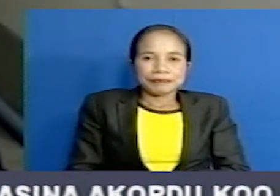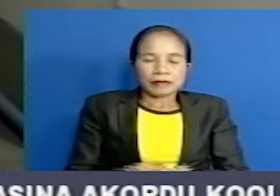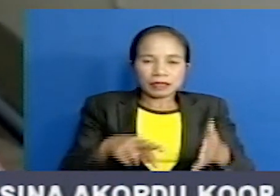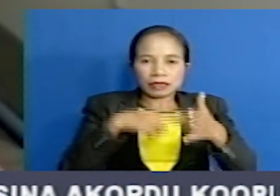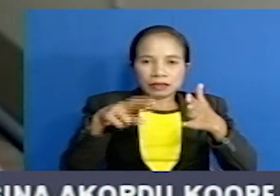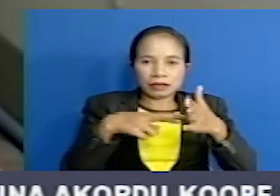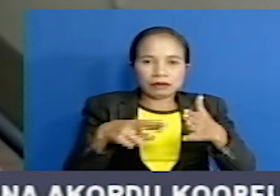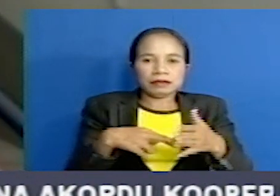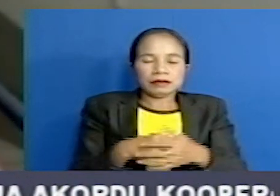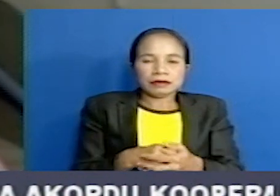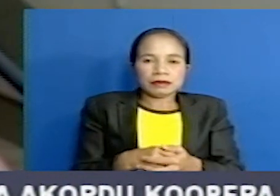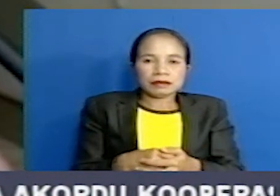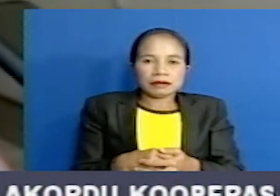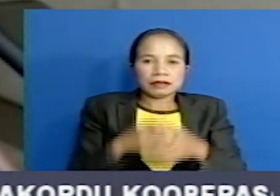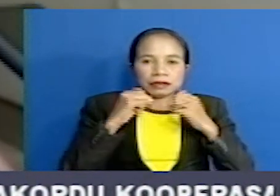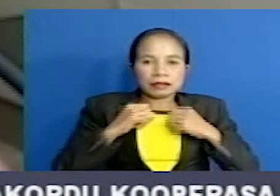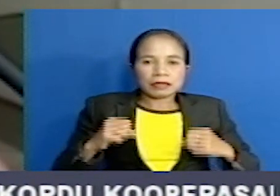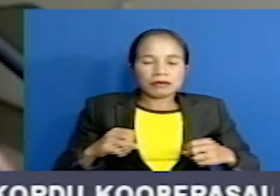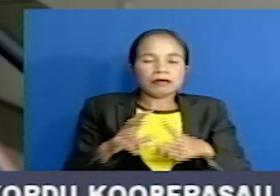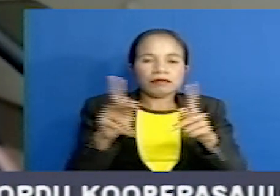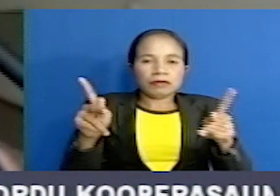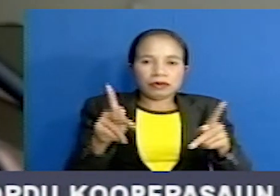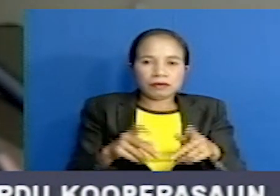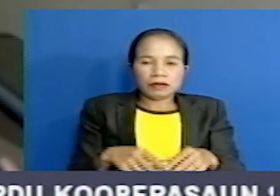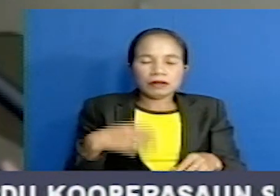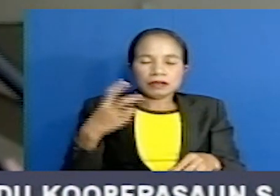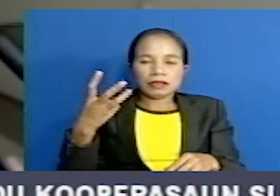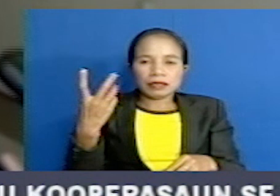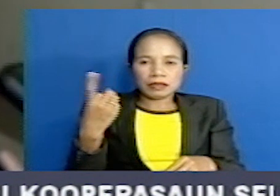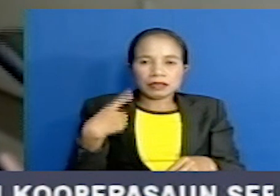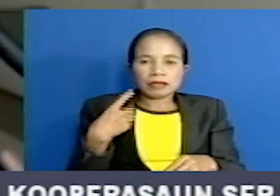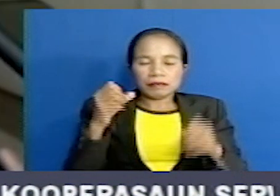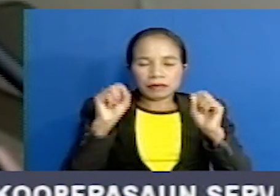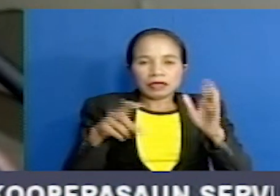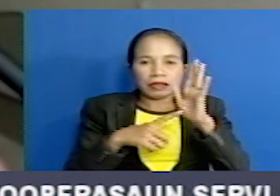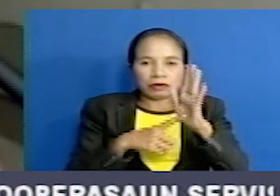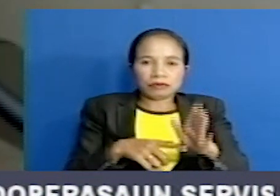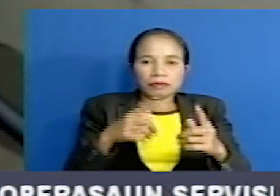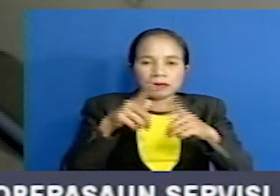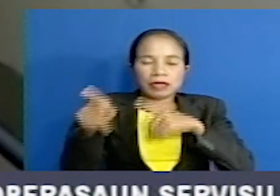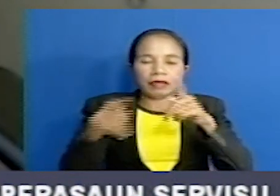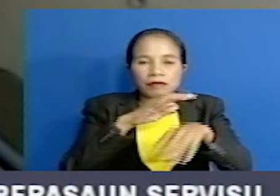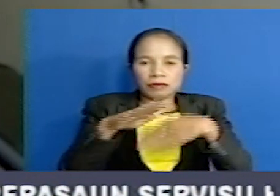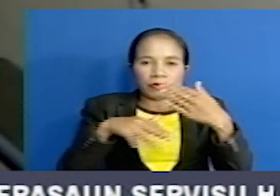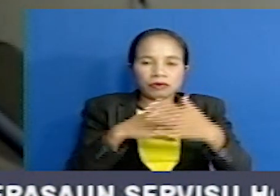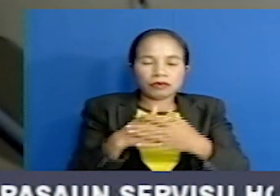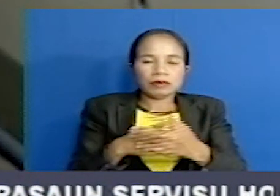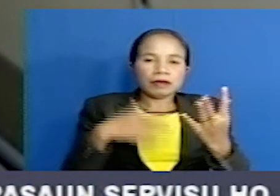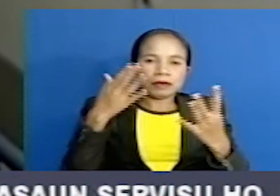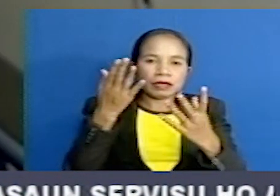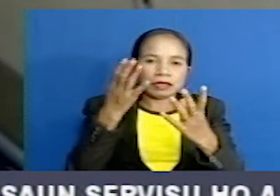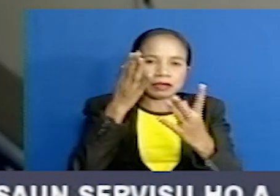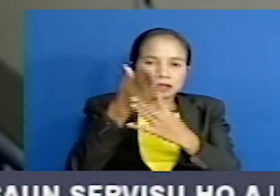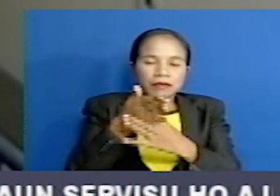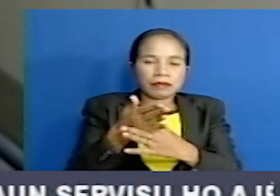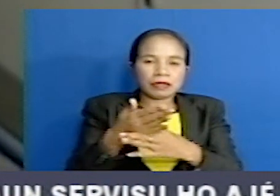requisitos protocolo de saúde pública, né? E não é exatamente aplica. E aplica para cidadão todo na mesma carta, mas aí é a